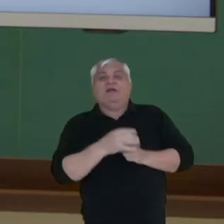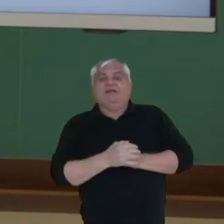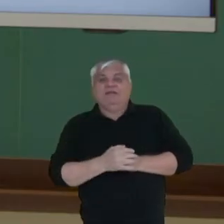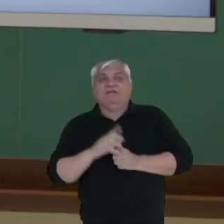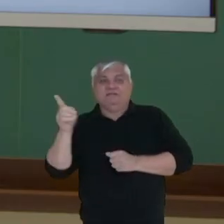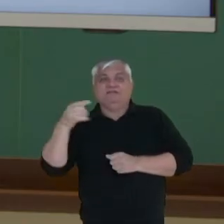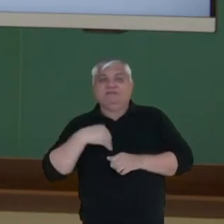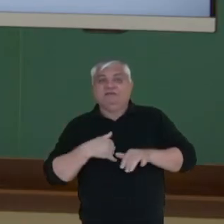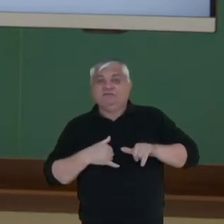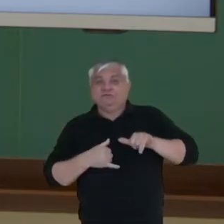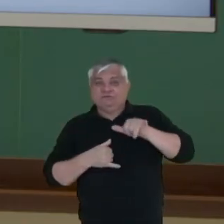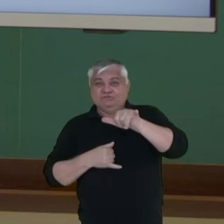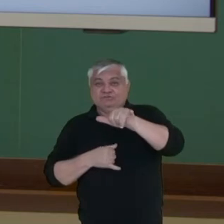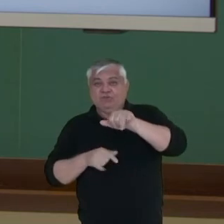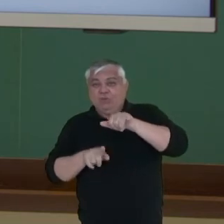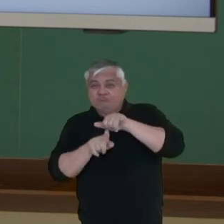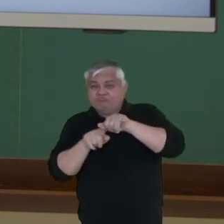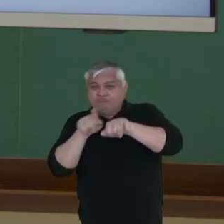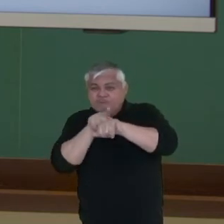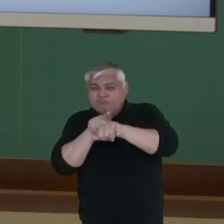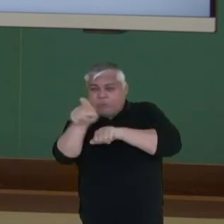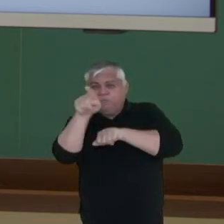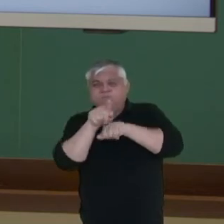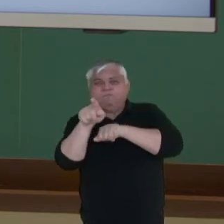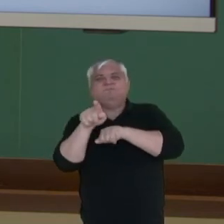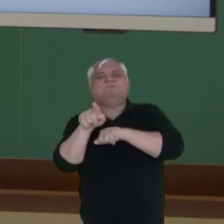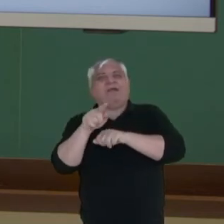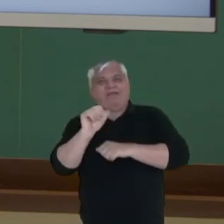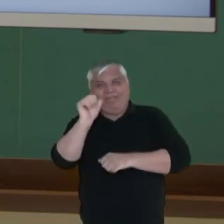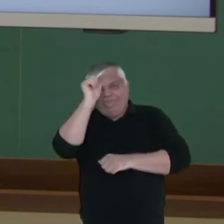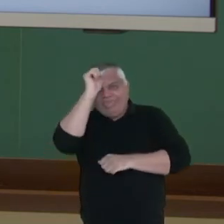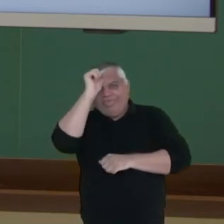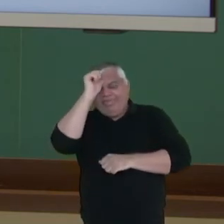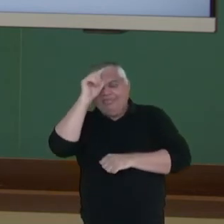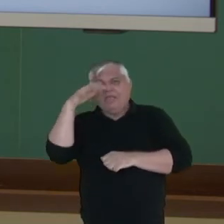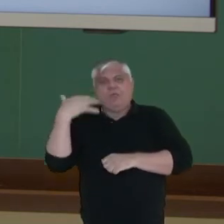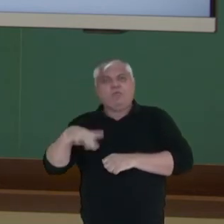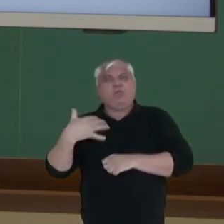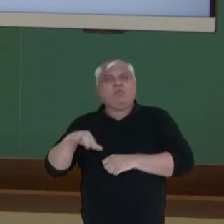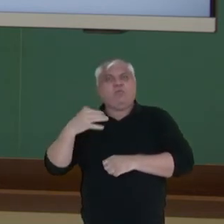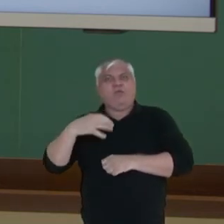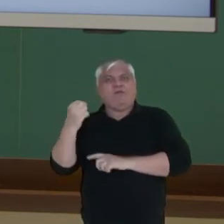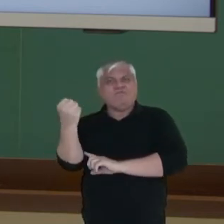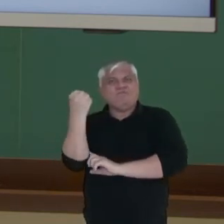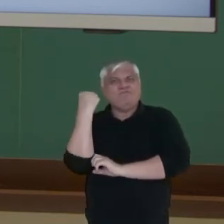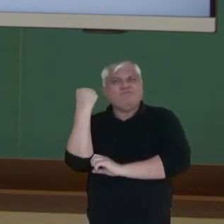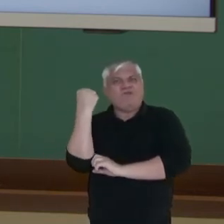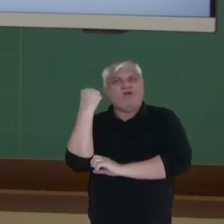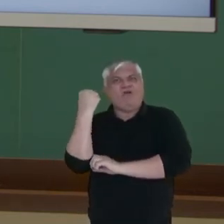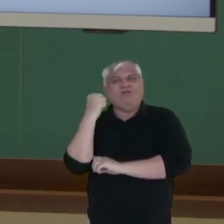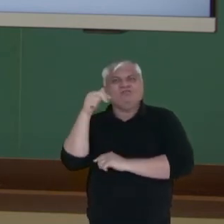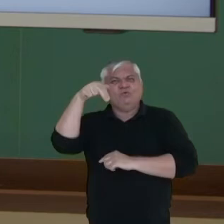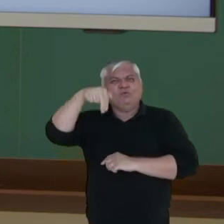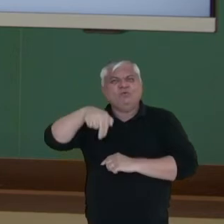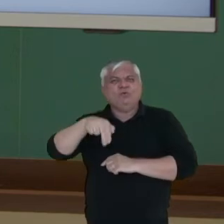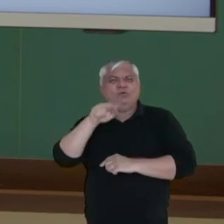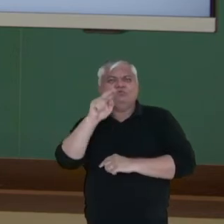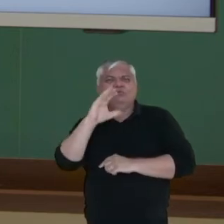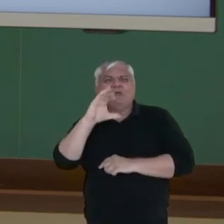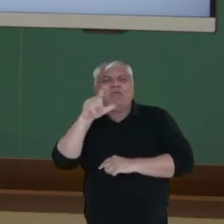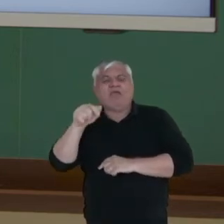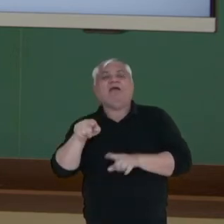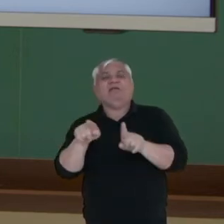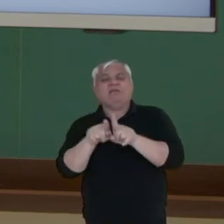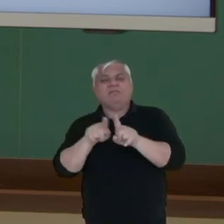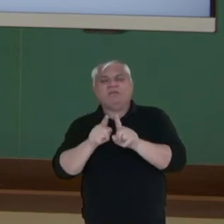intercontinental indiano. A Índia é uma das potências nucleares do mundo, além de ser um dos países com um dos maiores